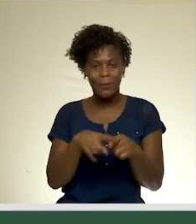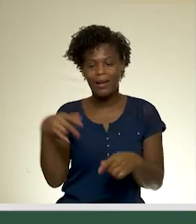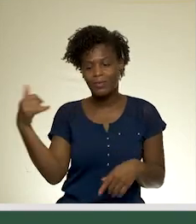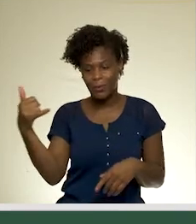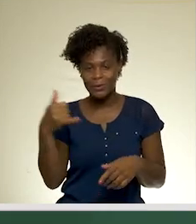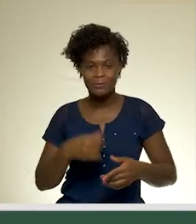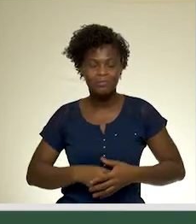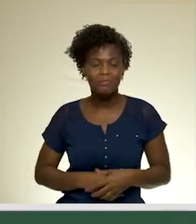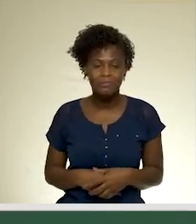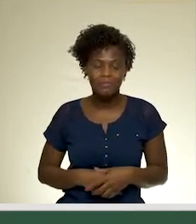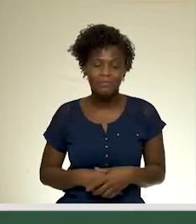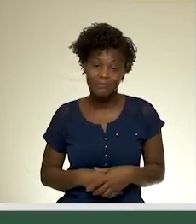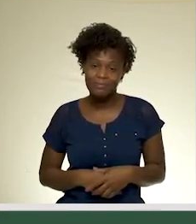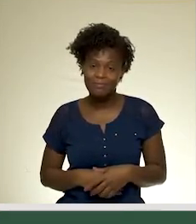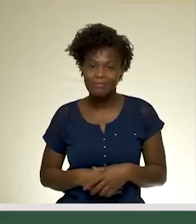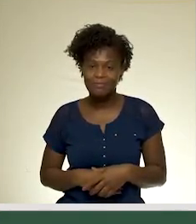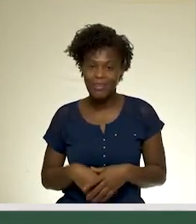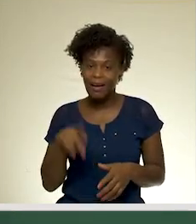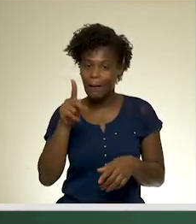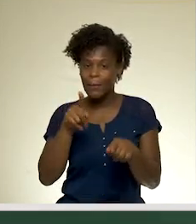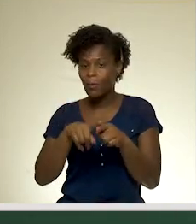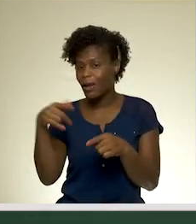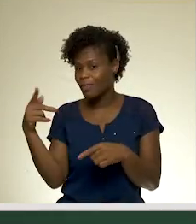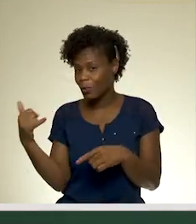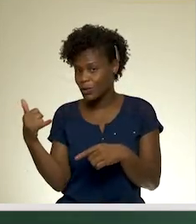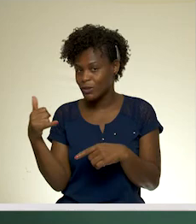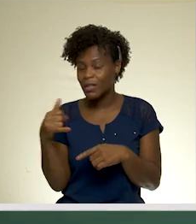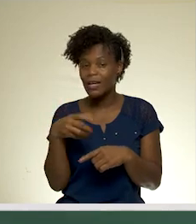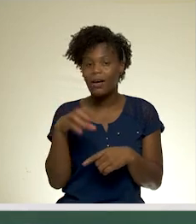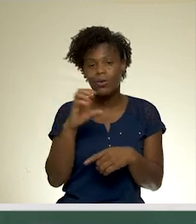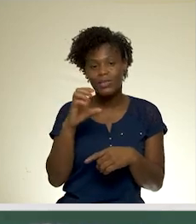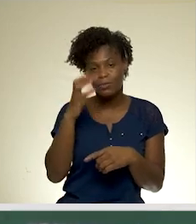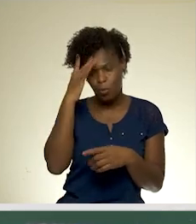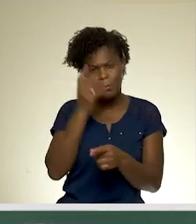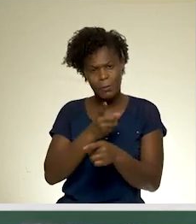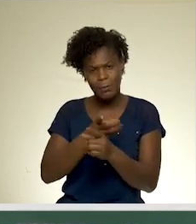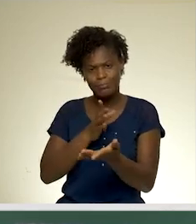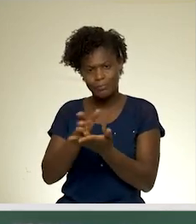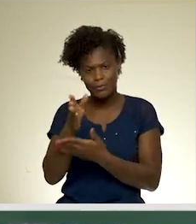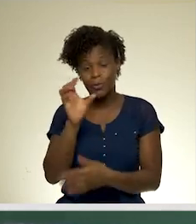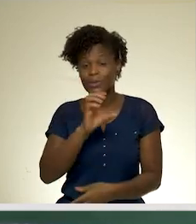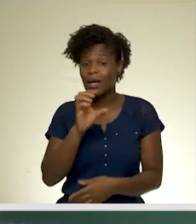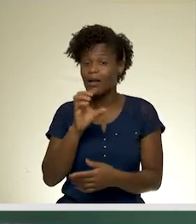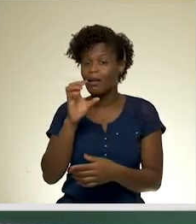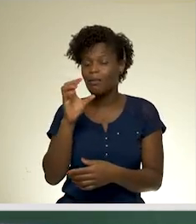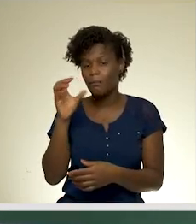igual a 2, constante da proporcionalidade